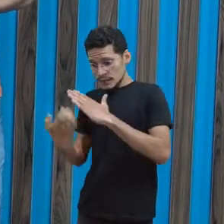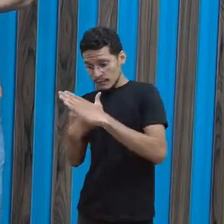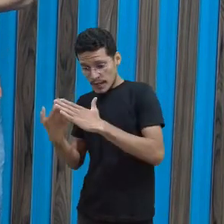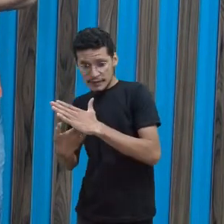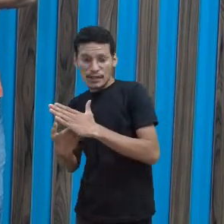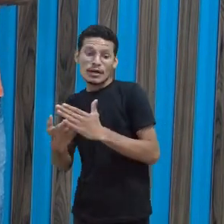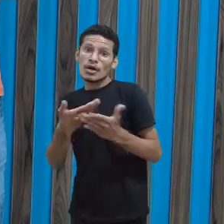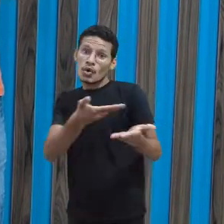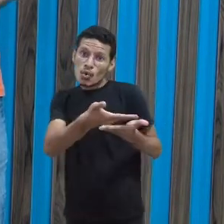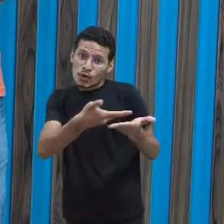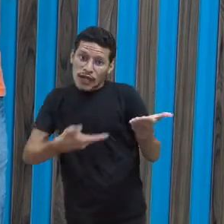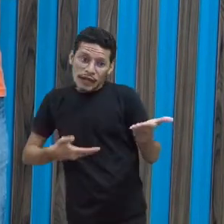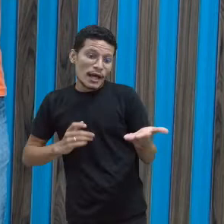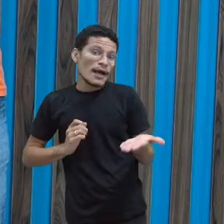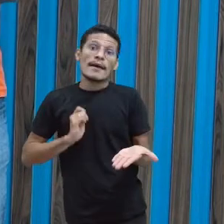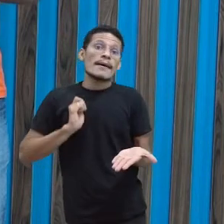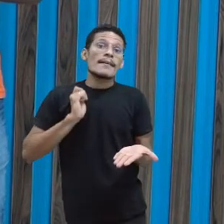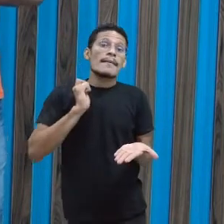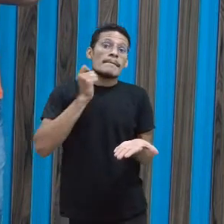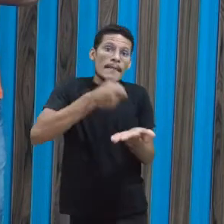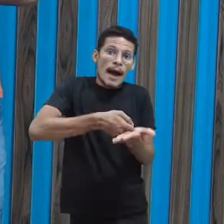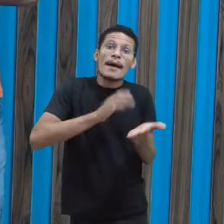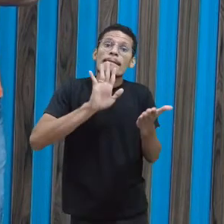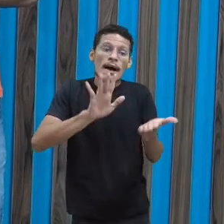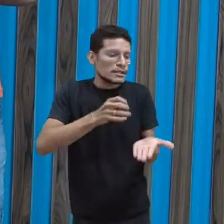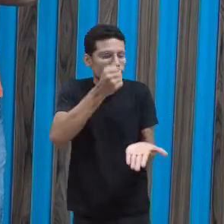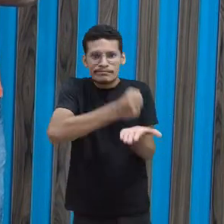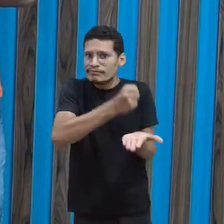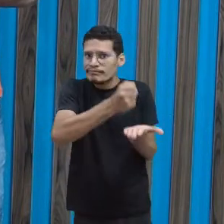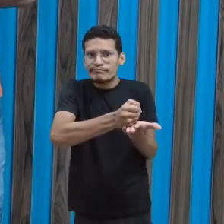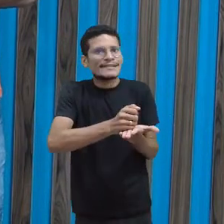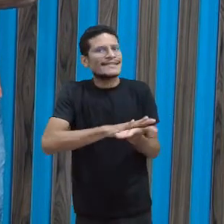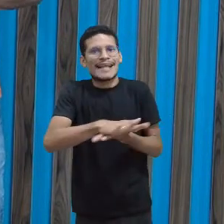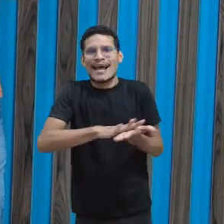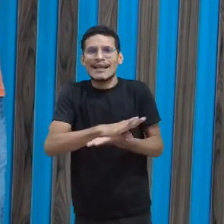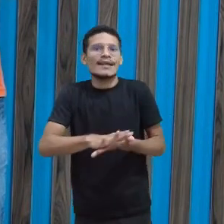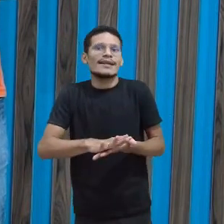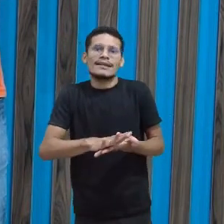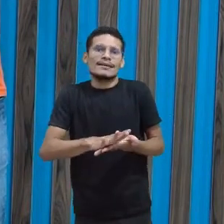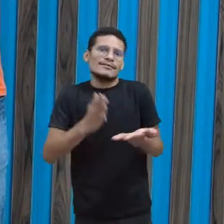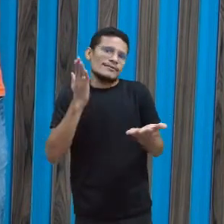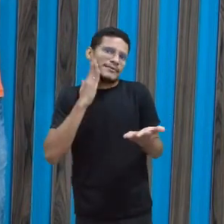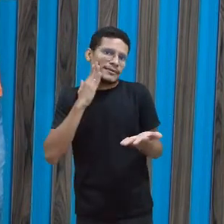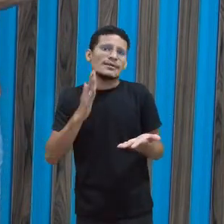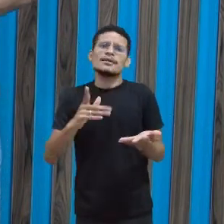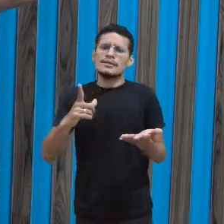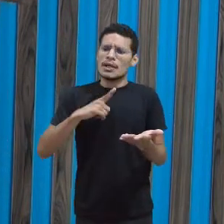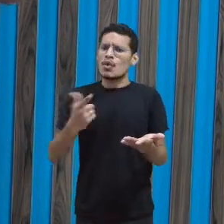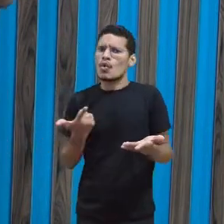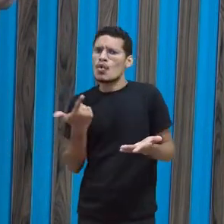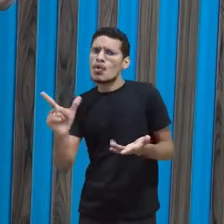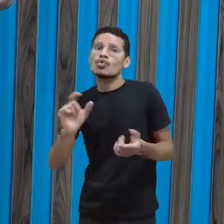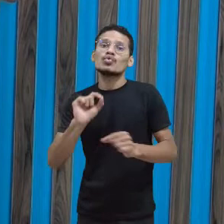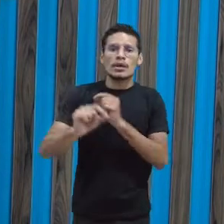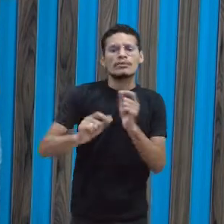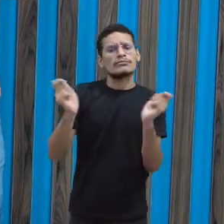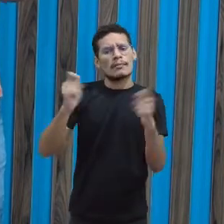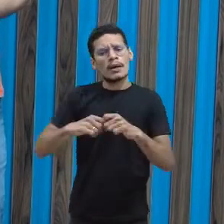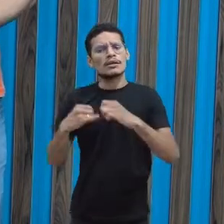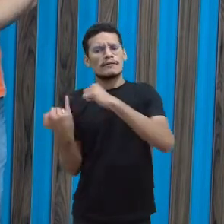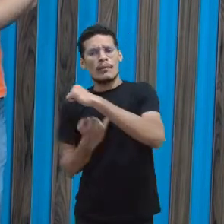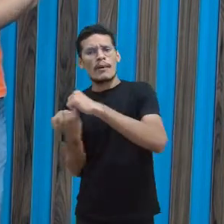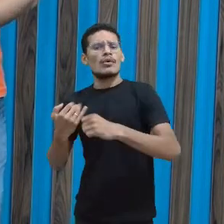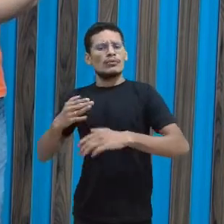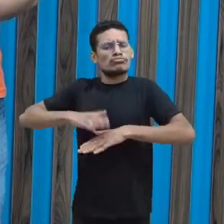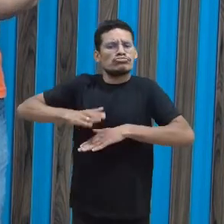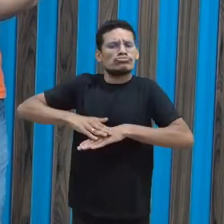as pessoas, mas não assinam a carteira e negam o direito do trabalhador, da trabalhadora. Por outro lado, outras pessoas que ingressam no trabalho informal por conta